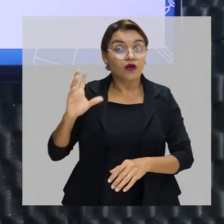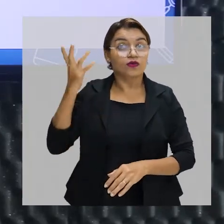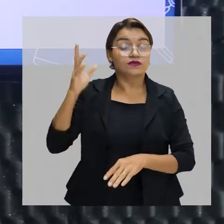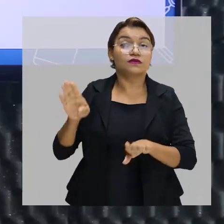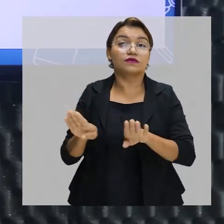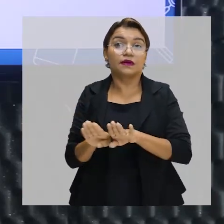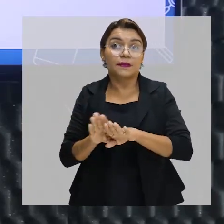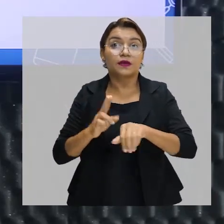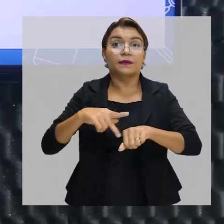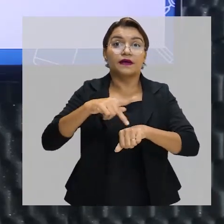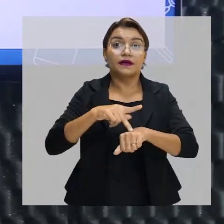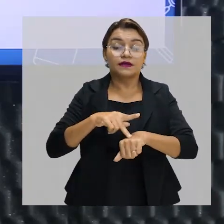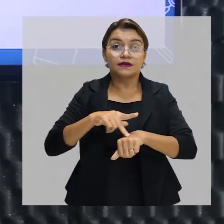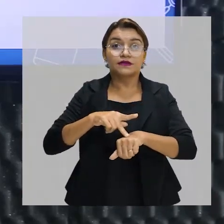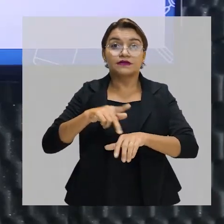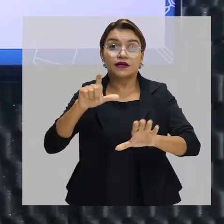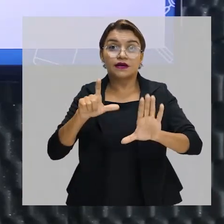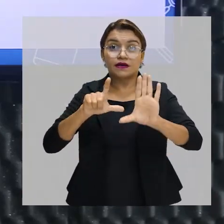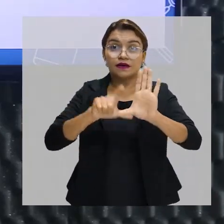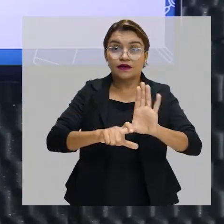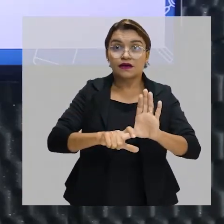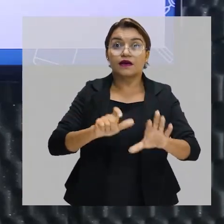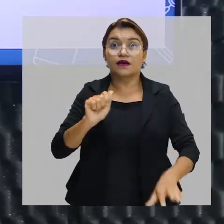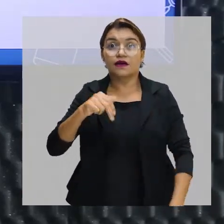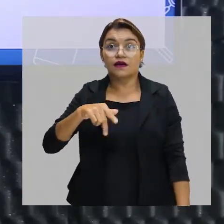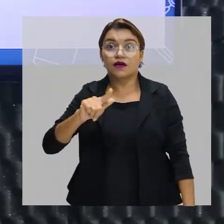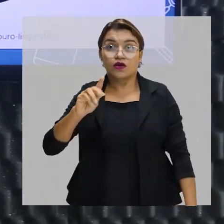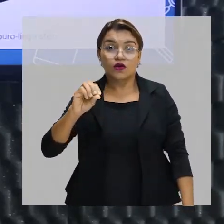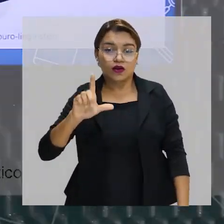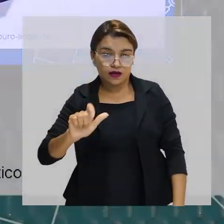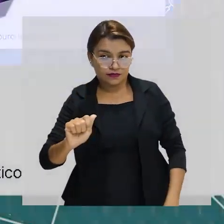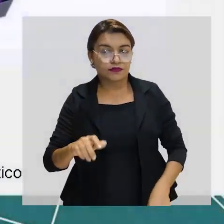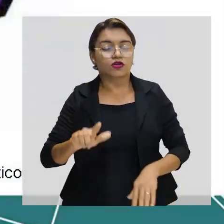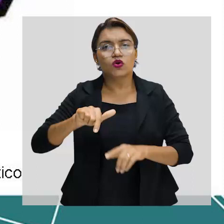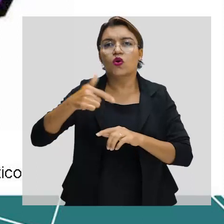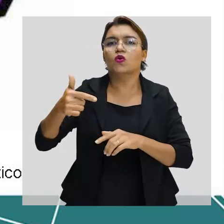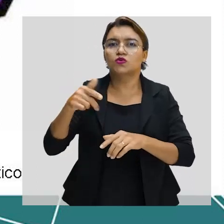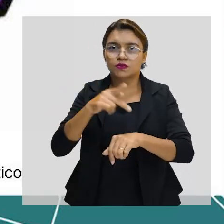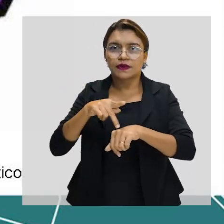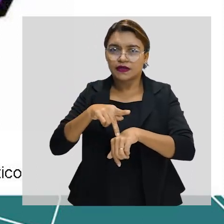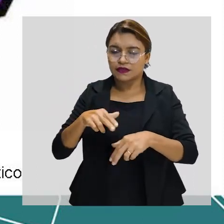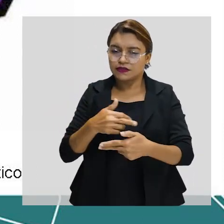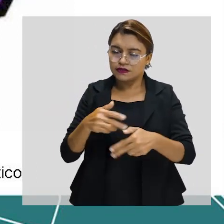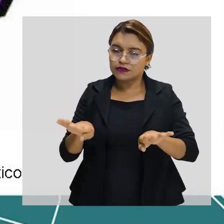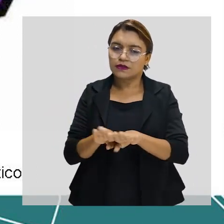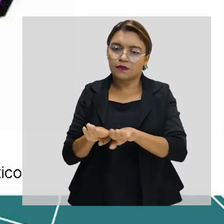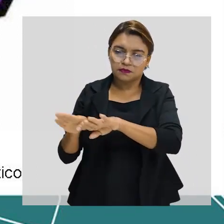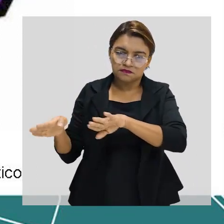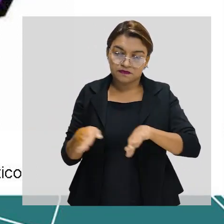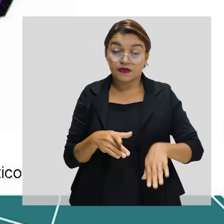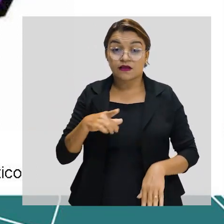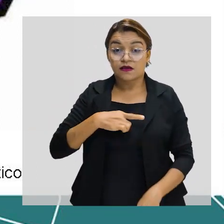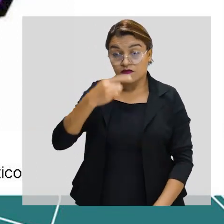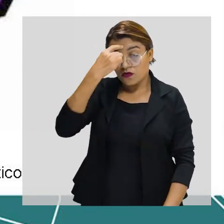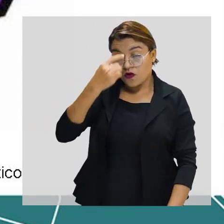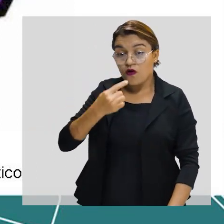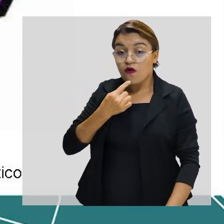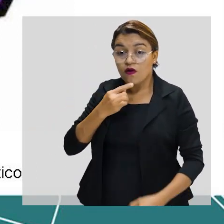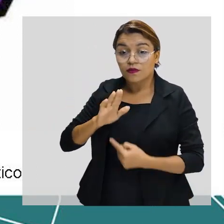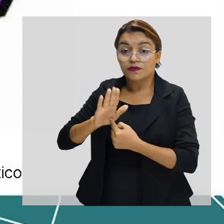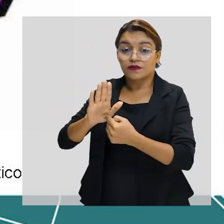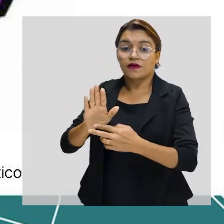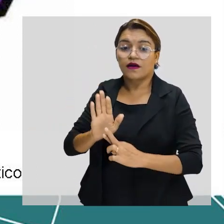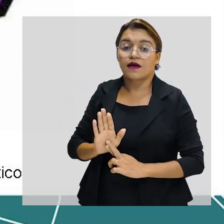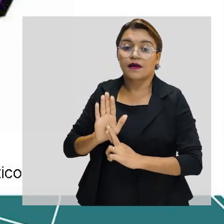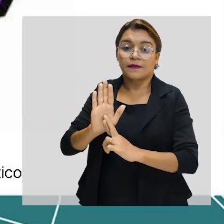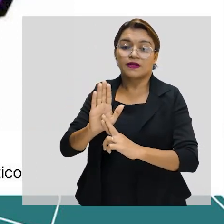Isso aconteceu em todos os países que se tornaram independentes, ok? Aqui nós temos uma figura,